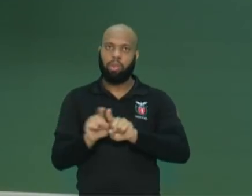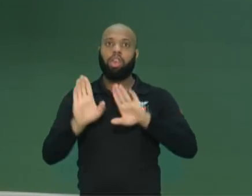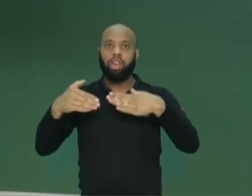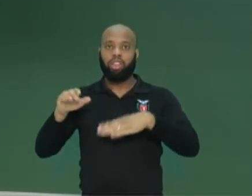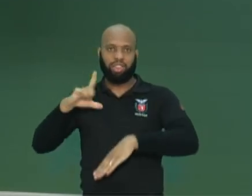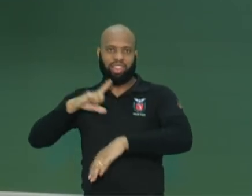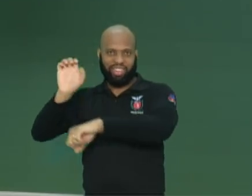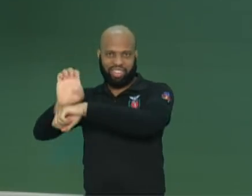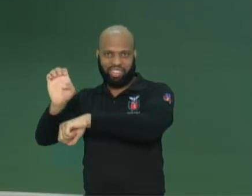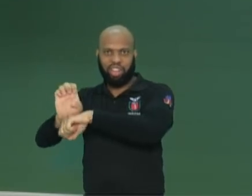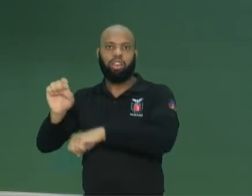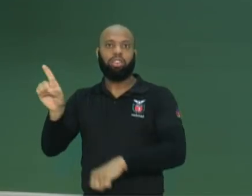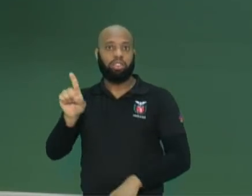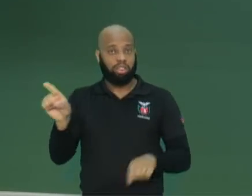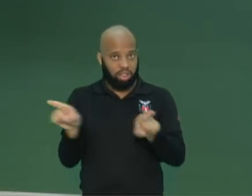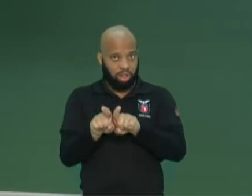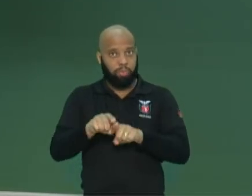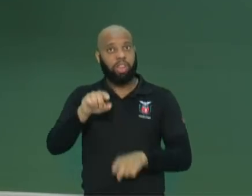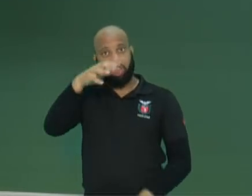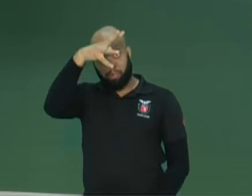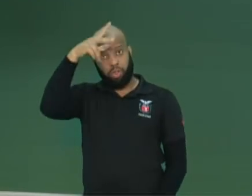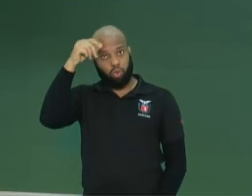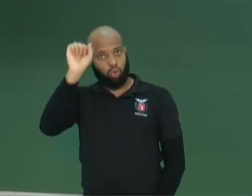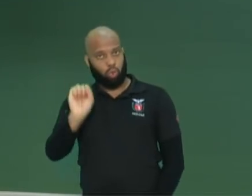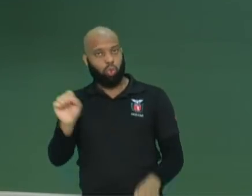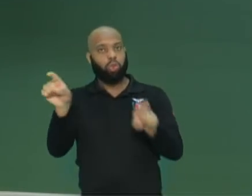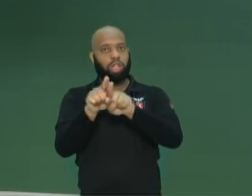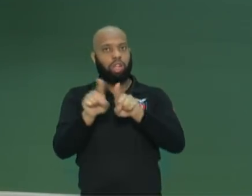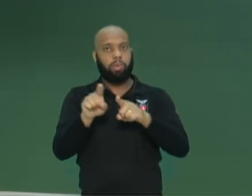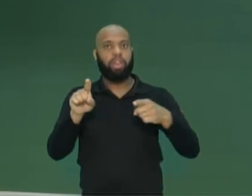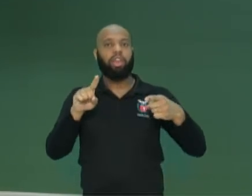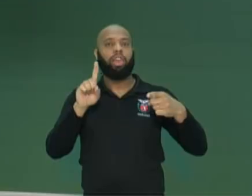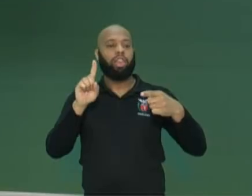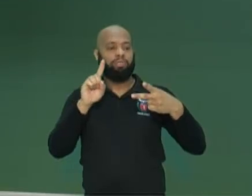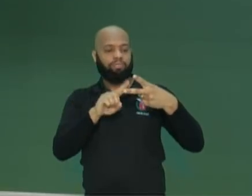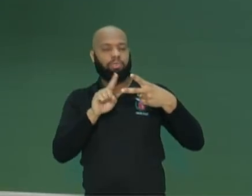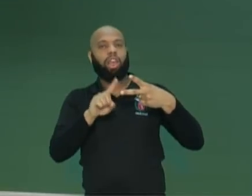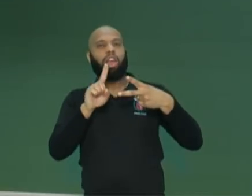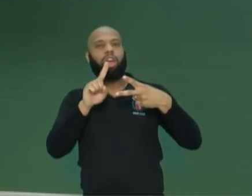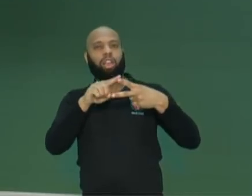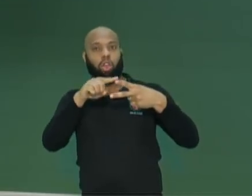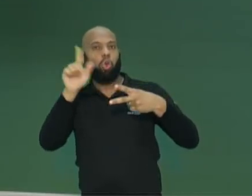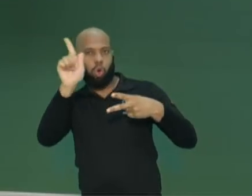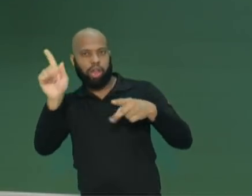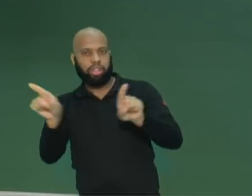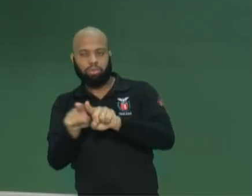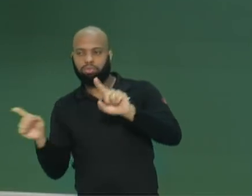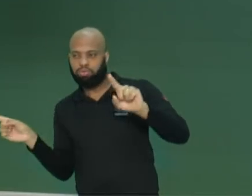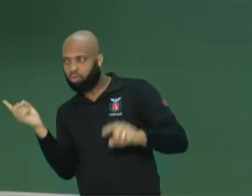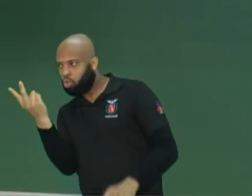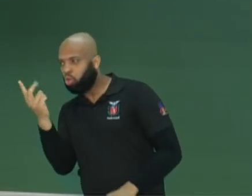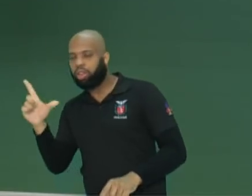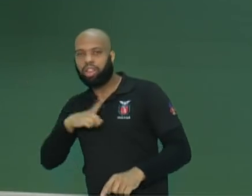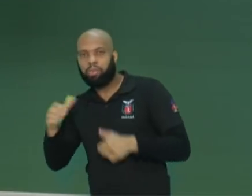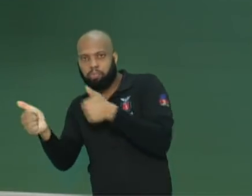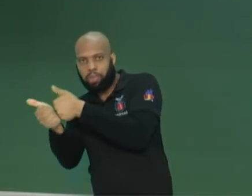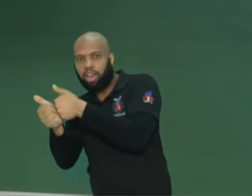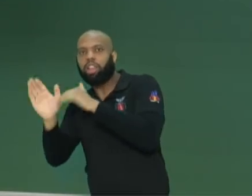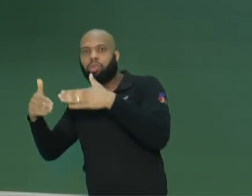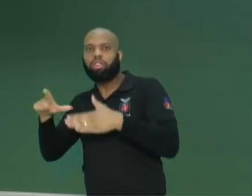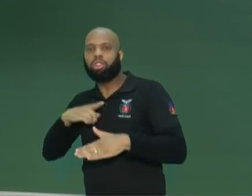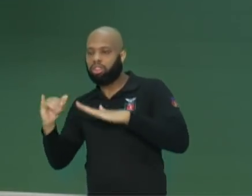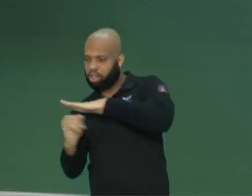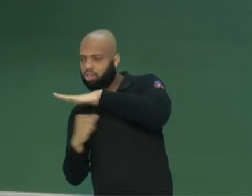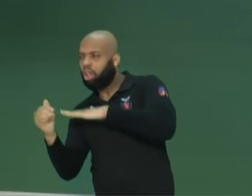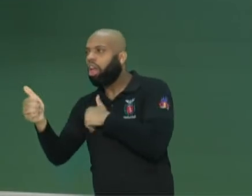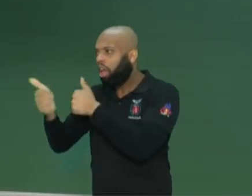mais próximos ali do grande centro industrial do Brasil, que é a região sudeste, e aí as indústrias acabam se instalando